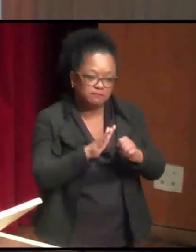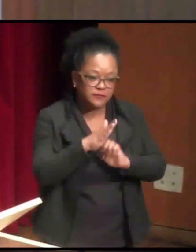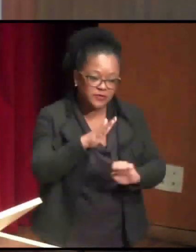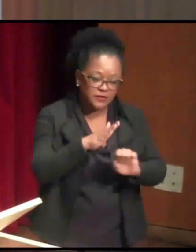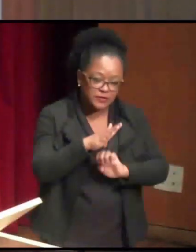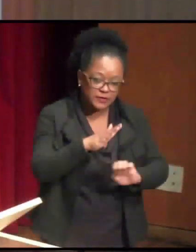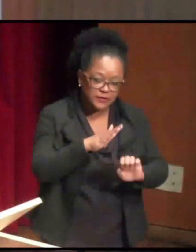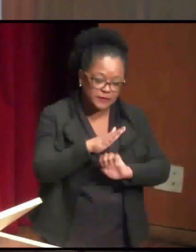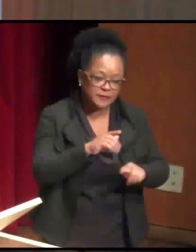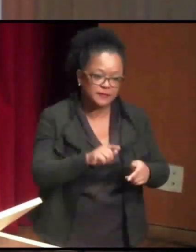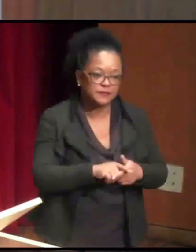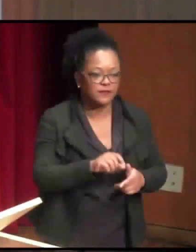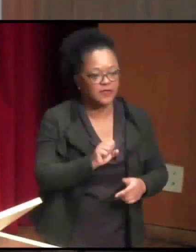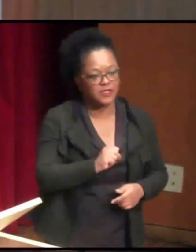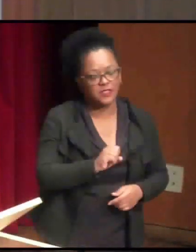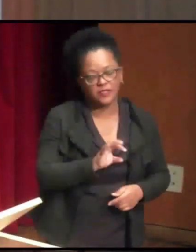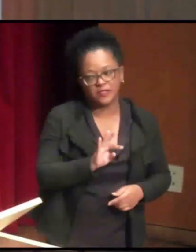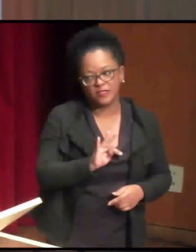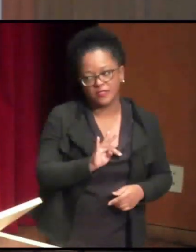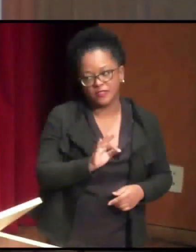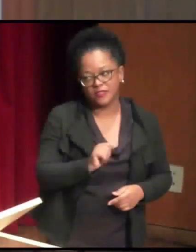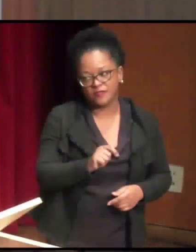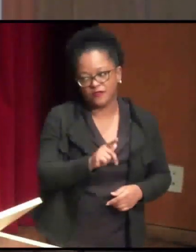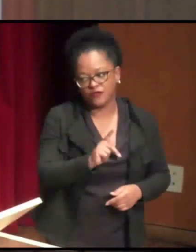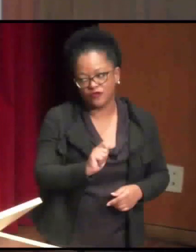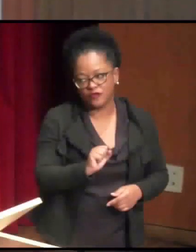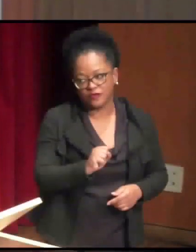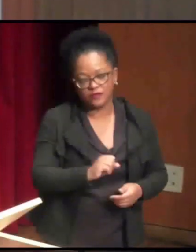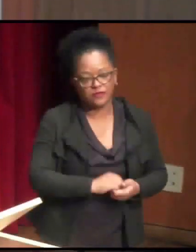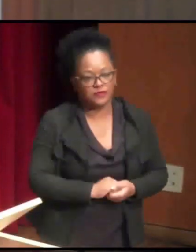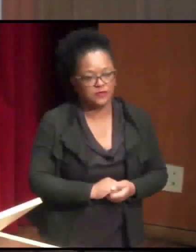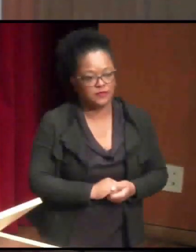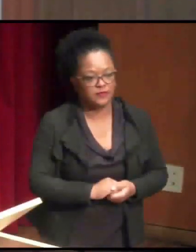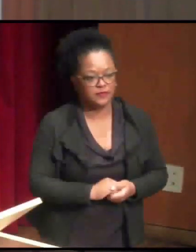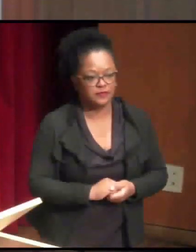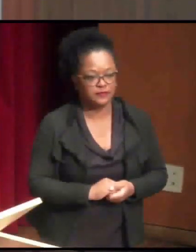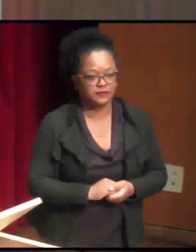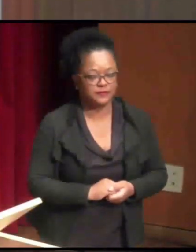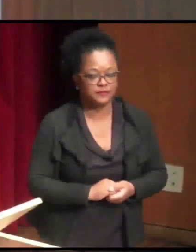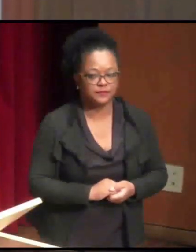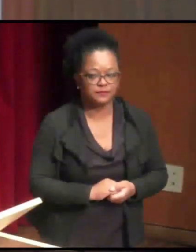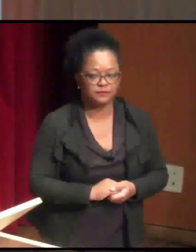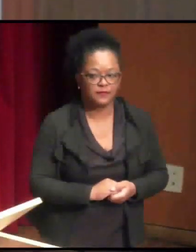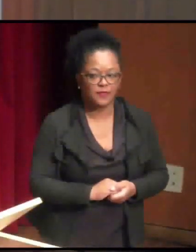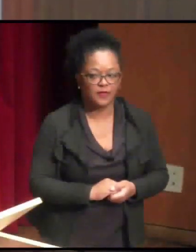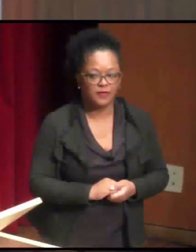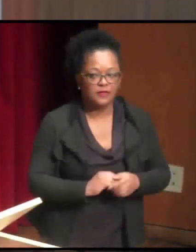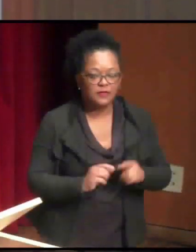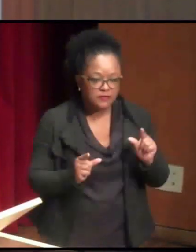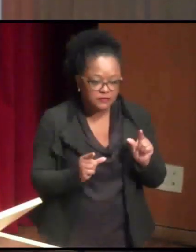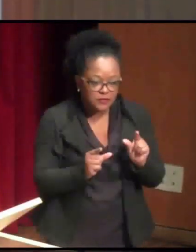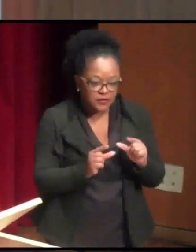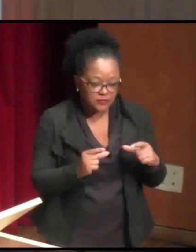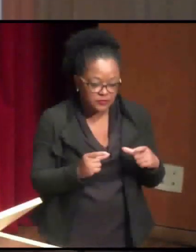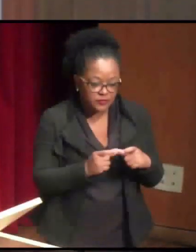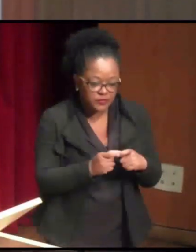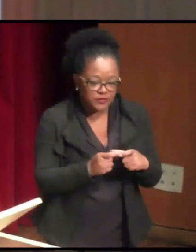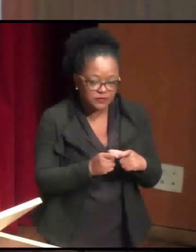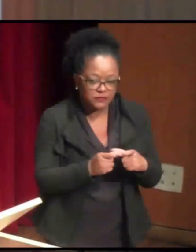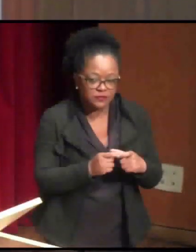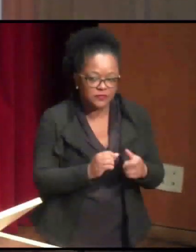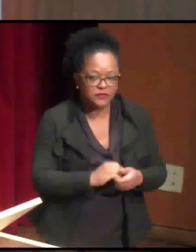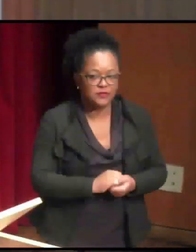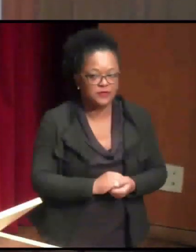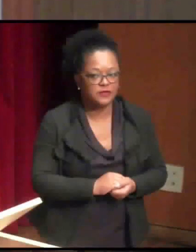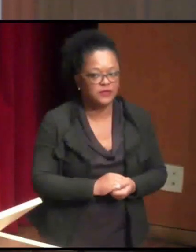os sticks. O stick é esse daqui, esse pequenininho. Deixa eu te ajudar aqui. Ele